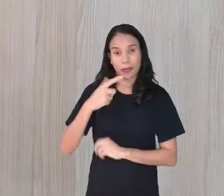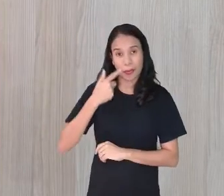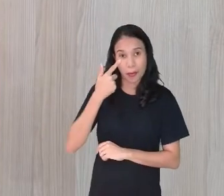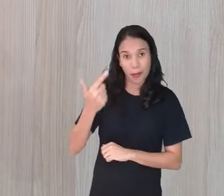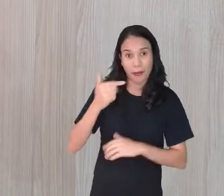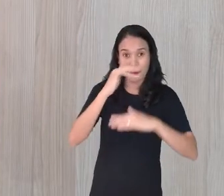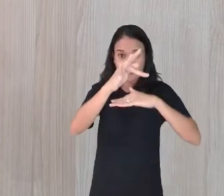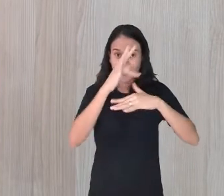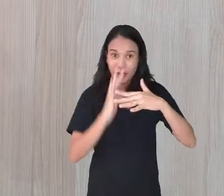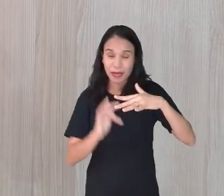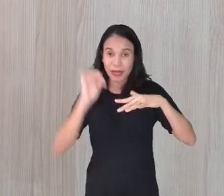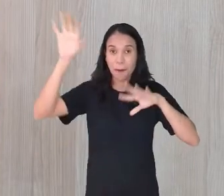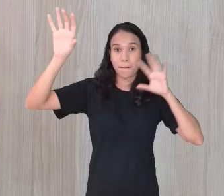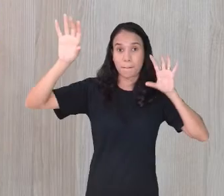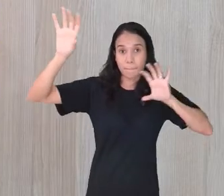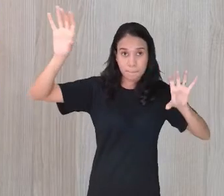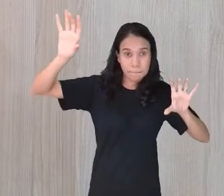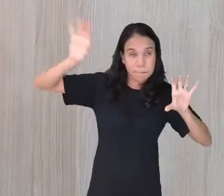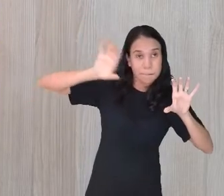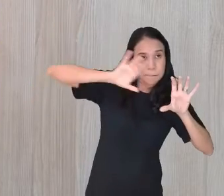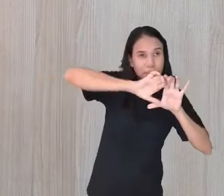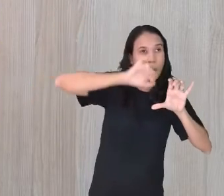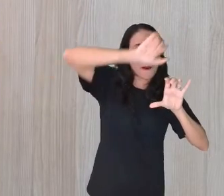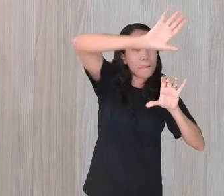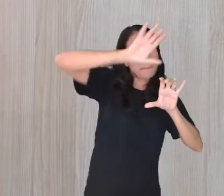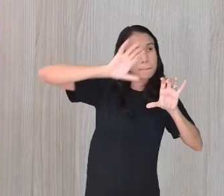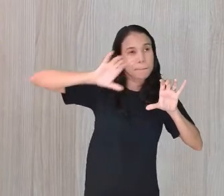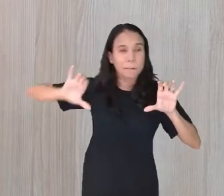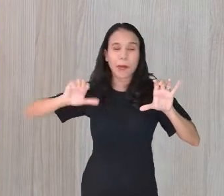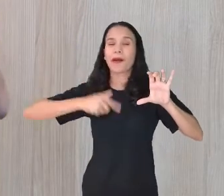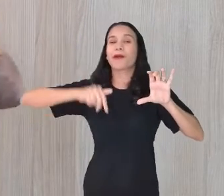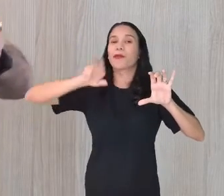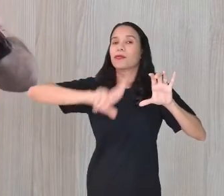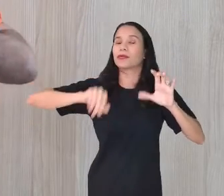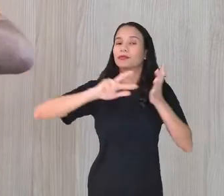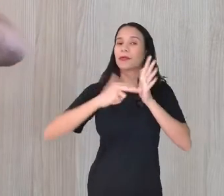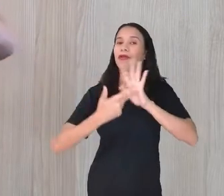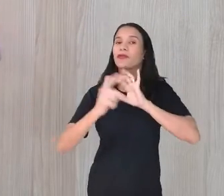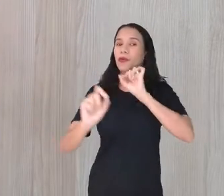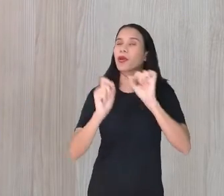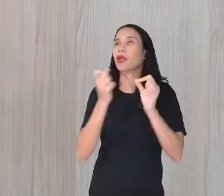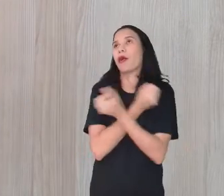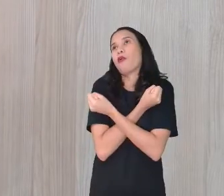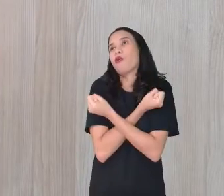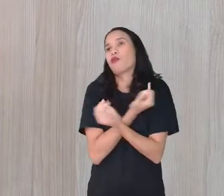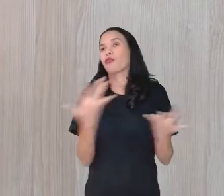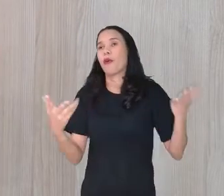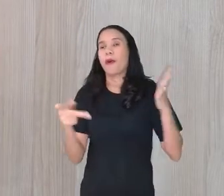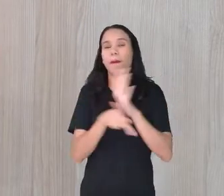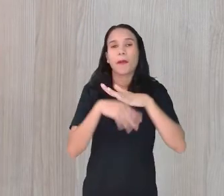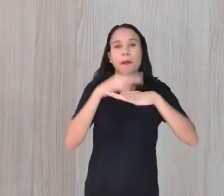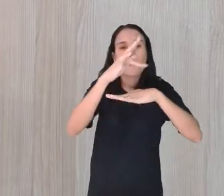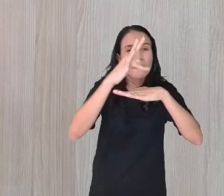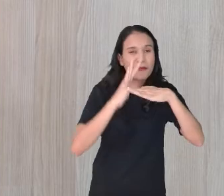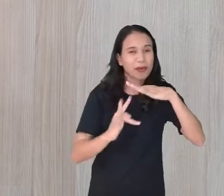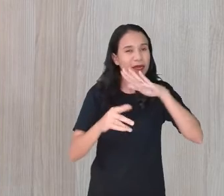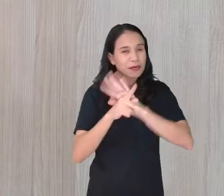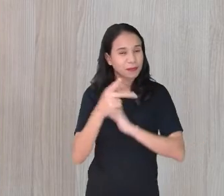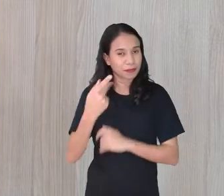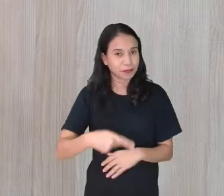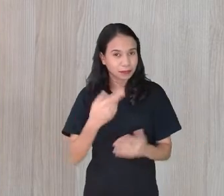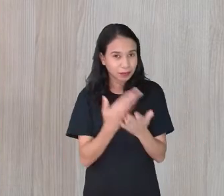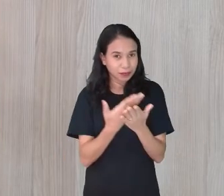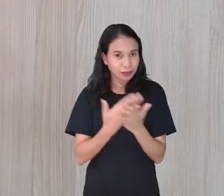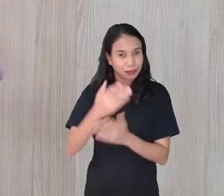classificou aí, parecida com essa ordinária, através das frações equivalentes. Ou seja, tem um monte de frações, alguma coisa dessa aula do